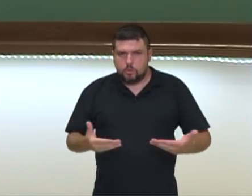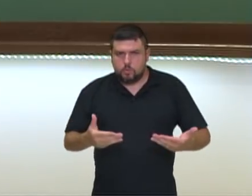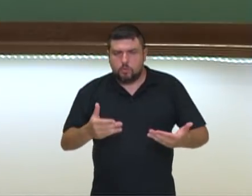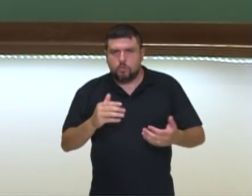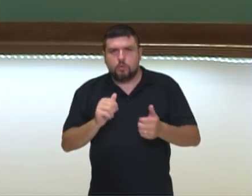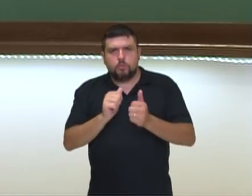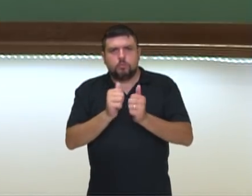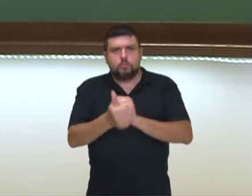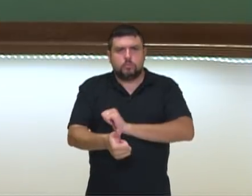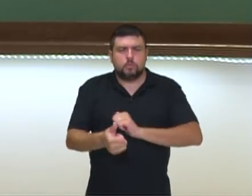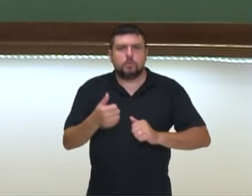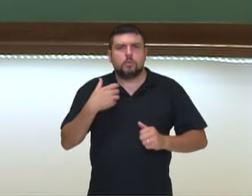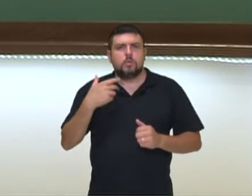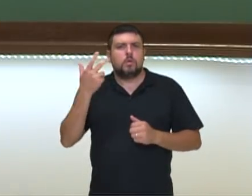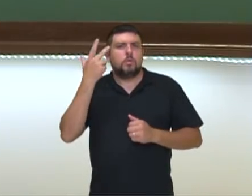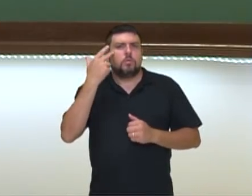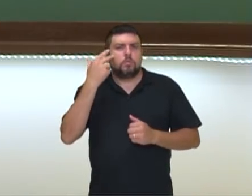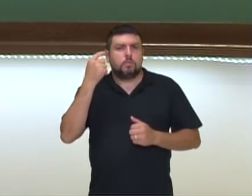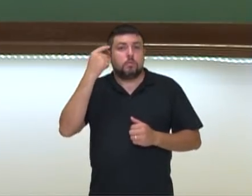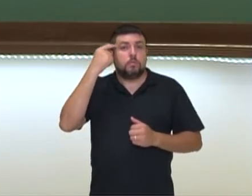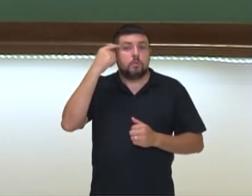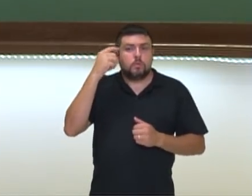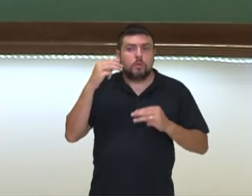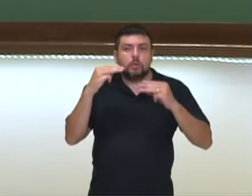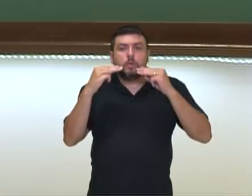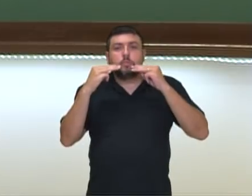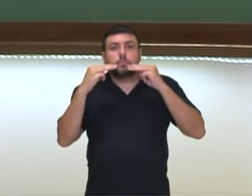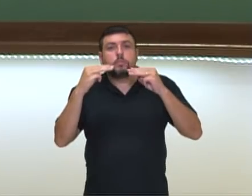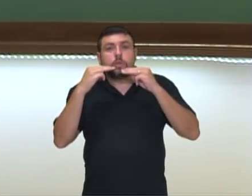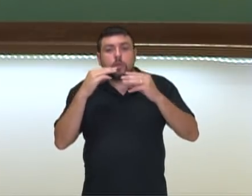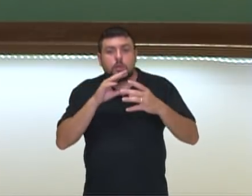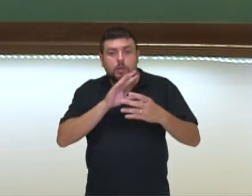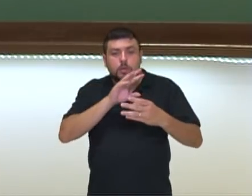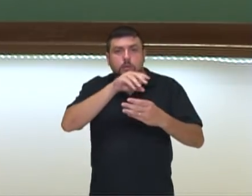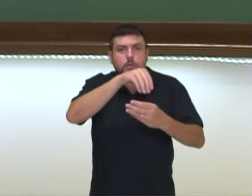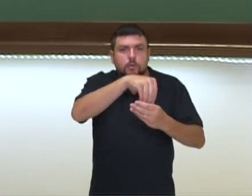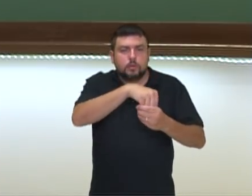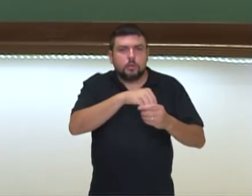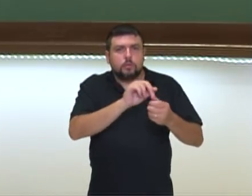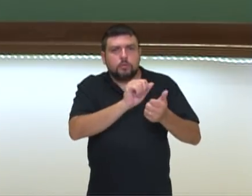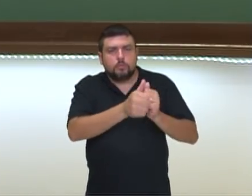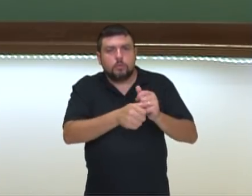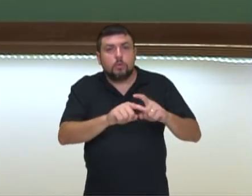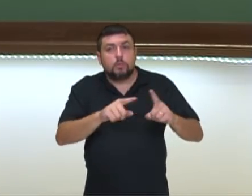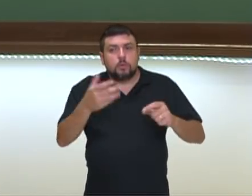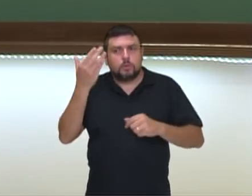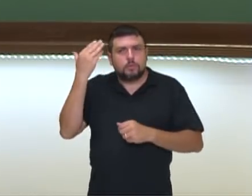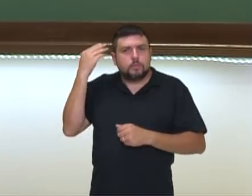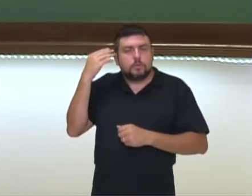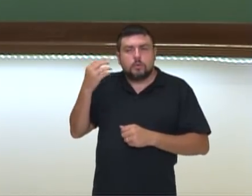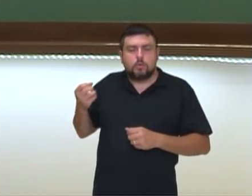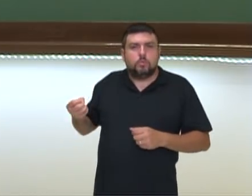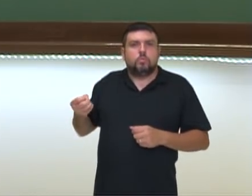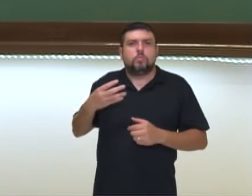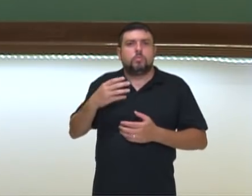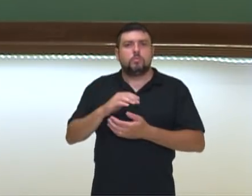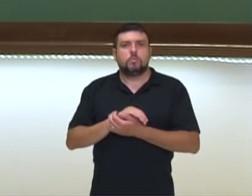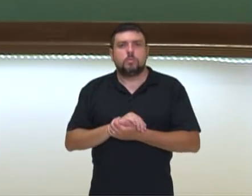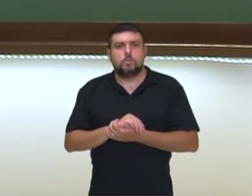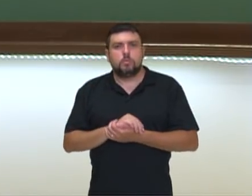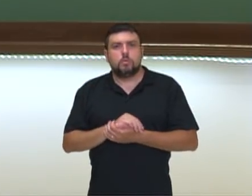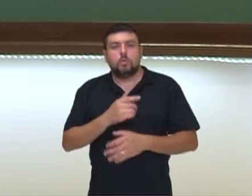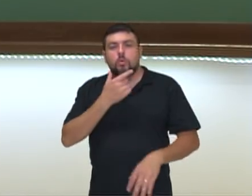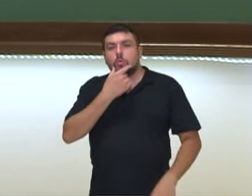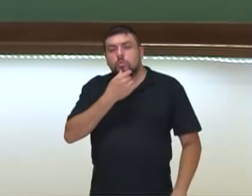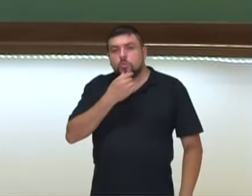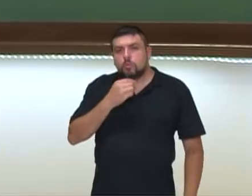muito comum a gente pensar no marketing dentro do esporte, mas naquela época ainda era novidade. E o Carlos Nussmann já veio com essa ideia